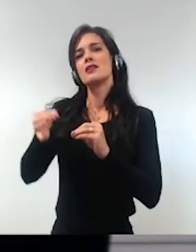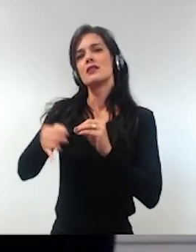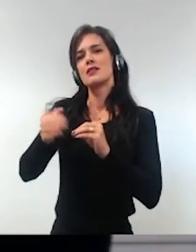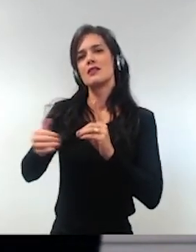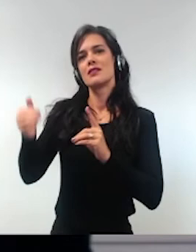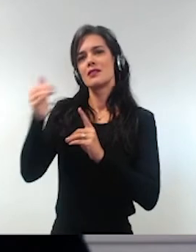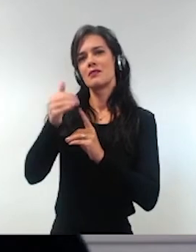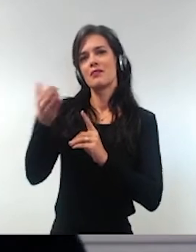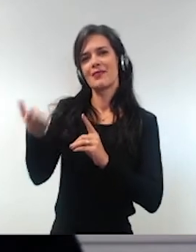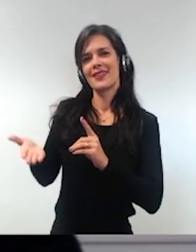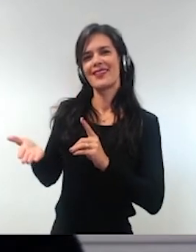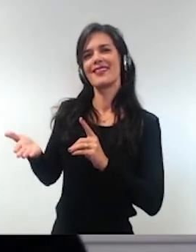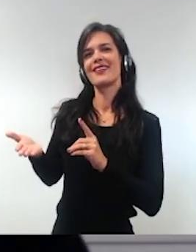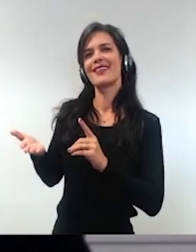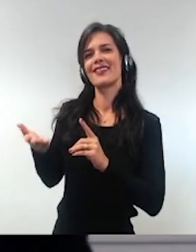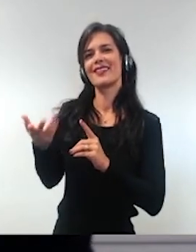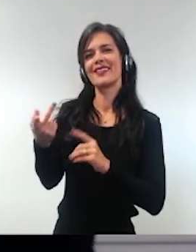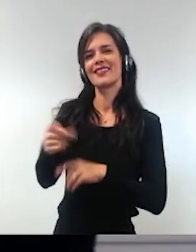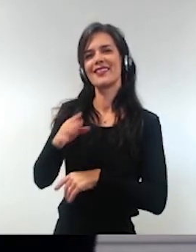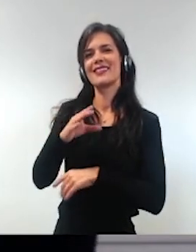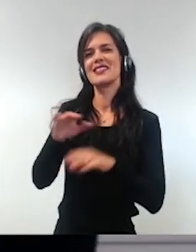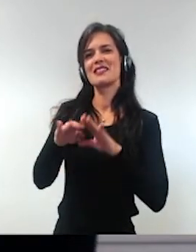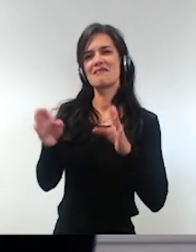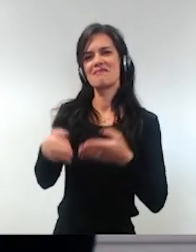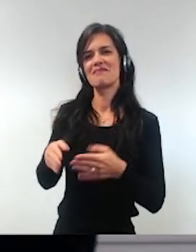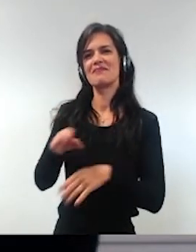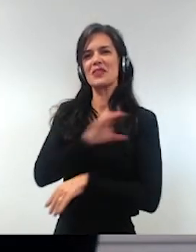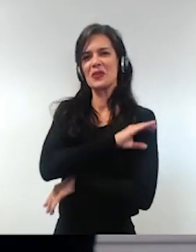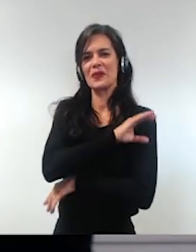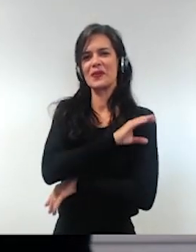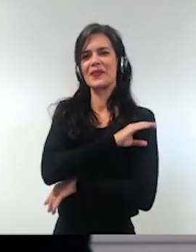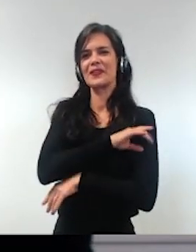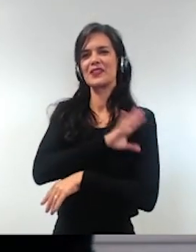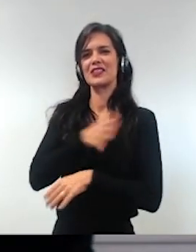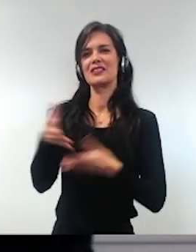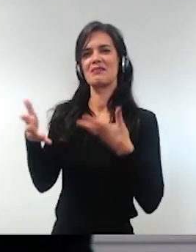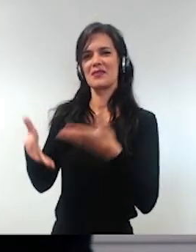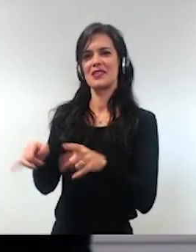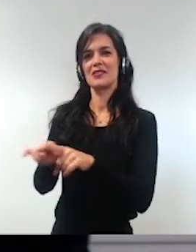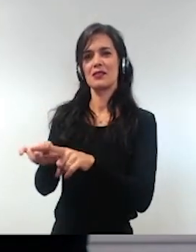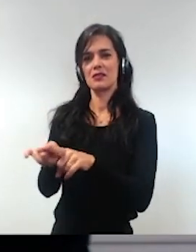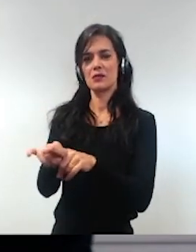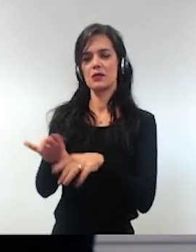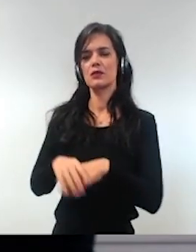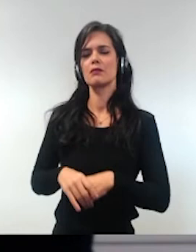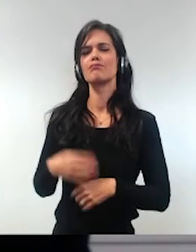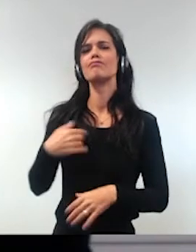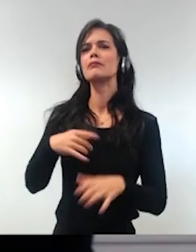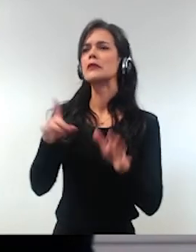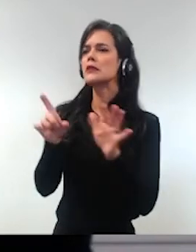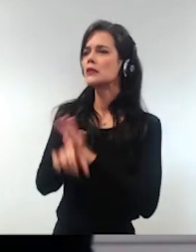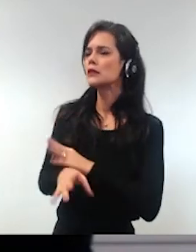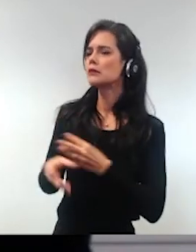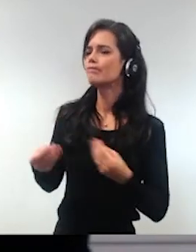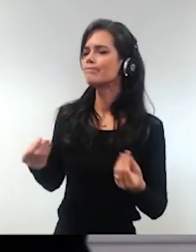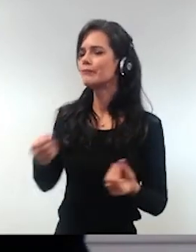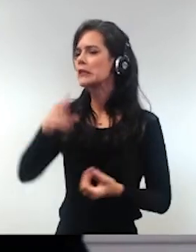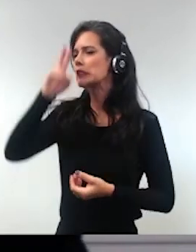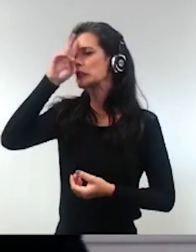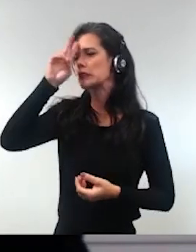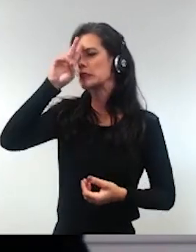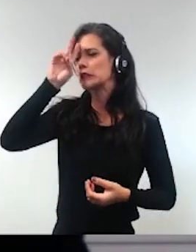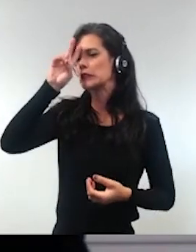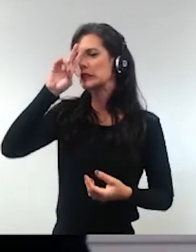5º da OAB no TRT da 6ª Região. E eu indagava, me lembro bem que eu